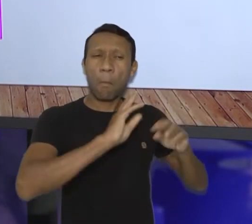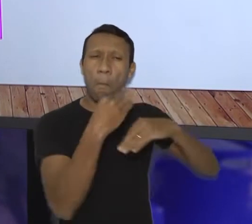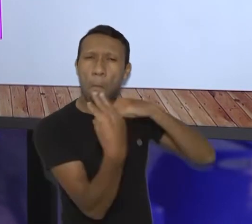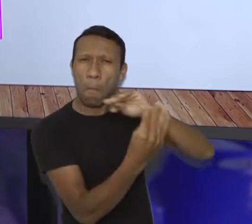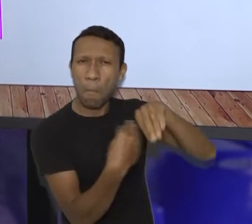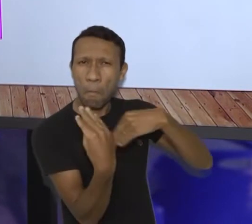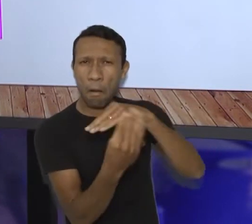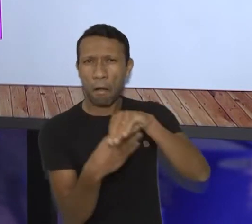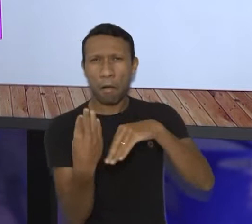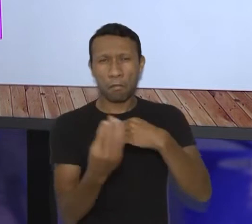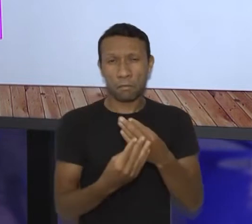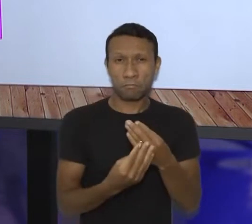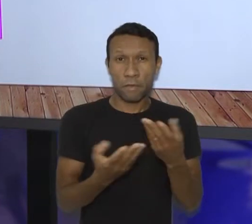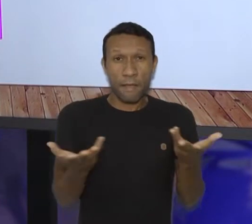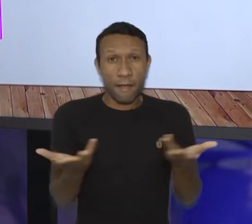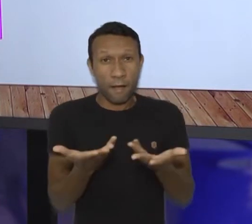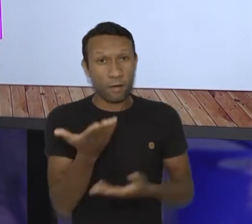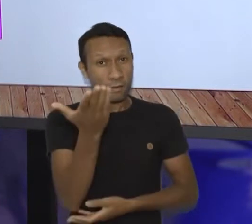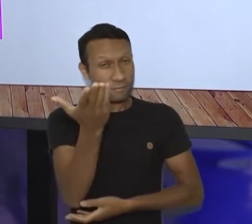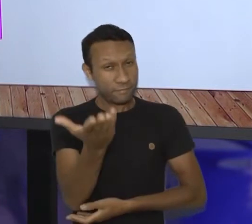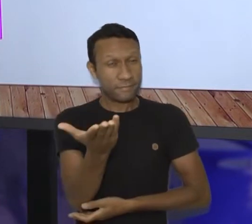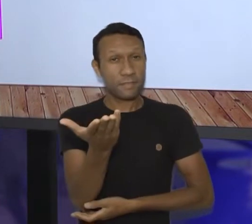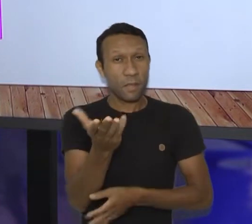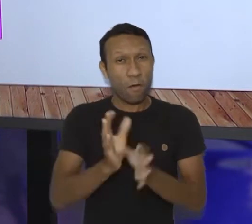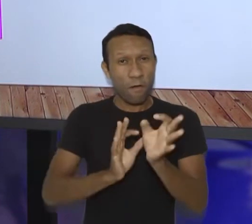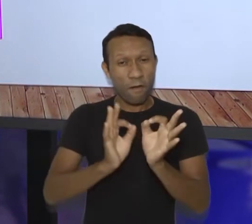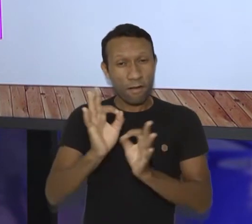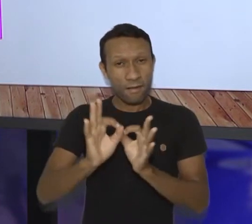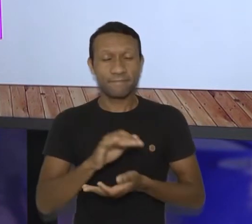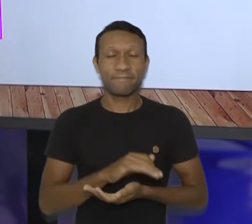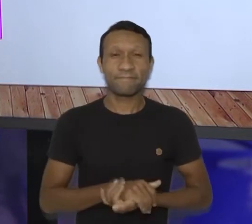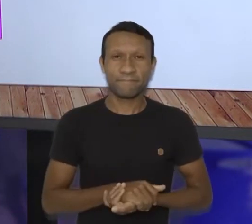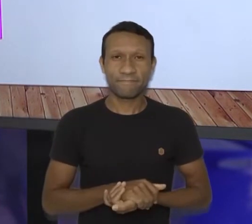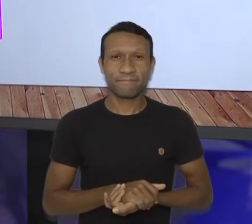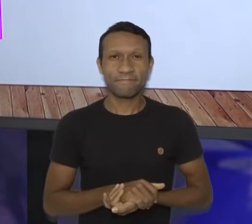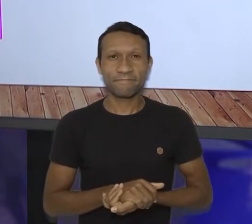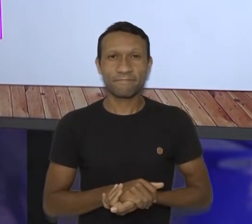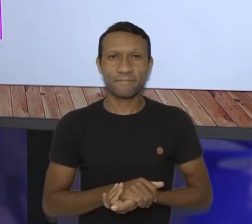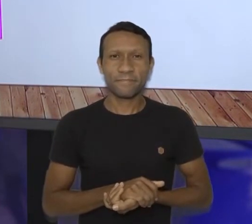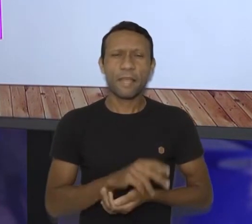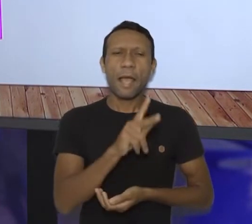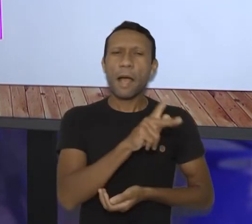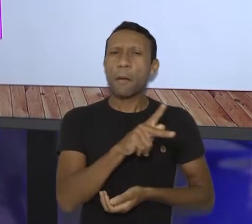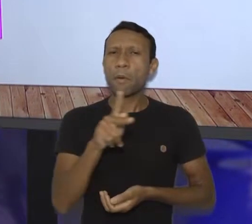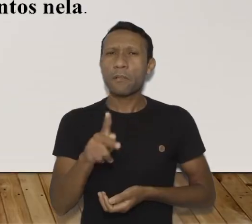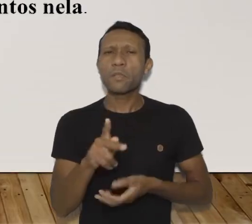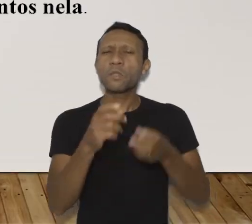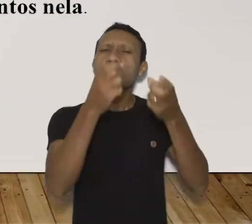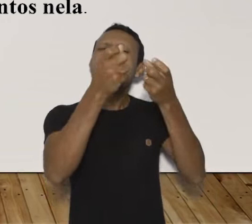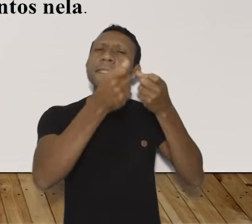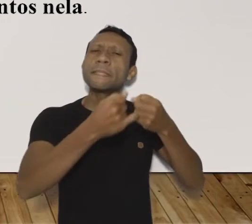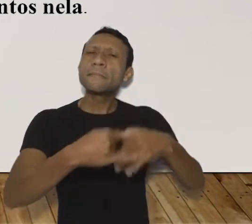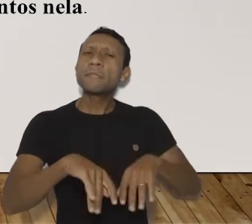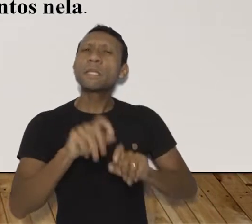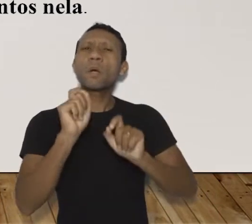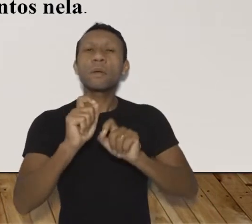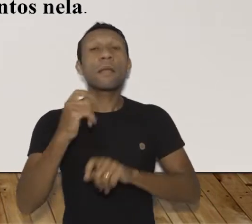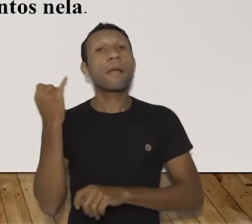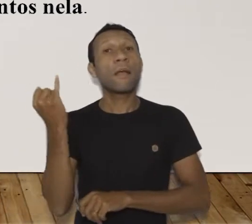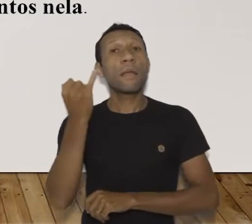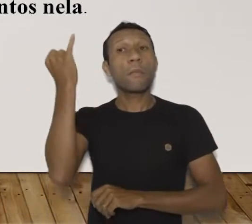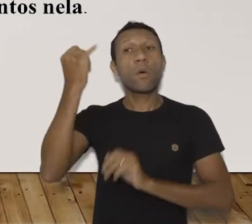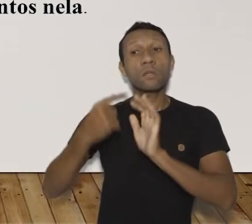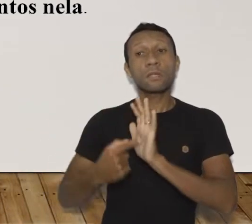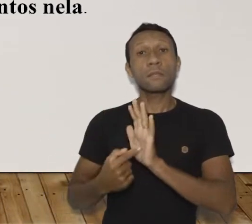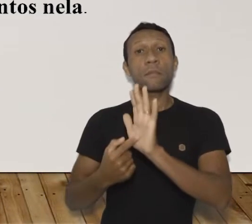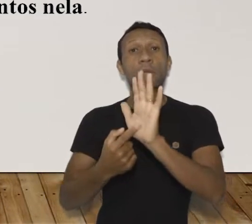desordenada. Agora é a sua vez. Então, a professora diz aqui, é muito importante a